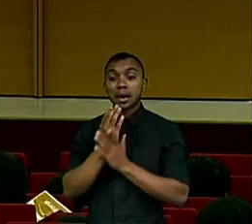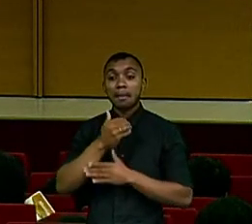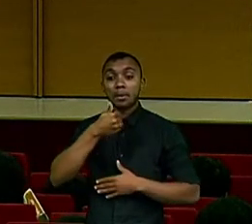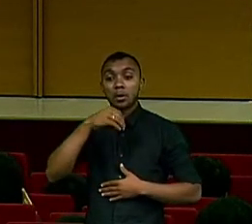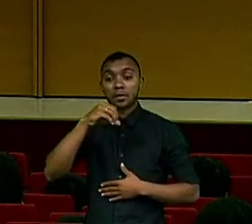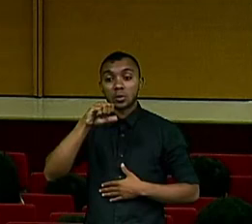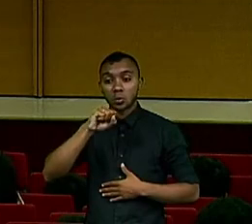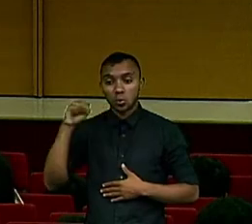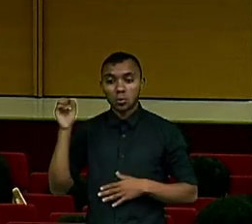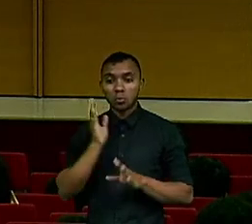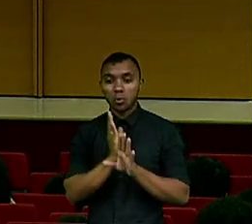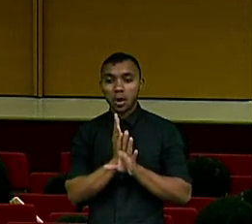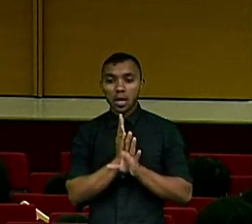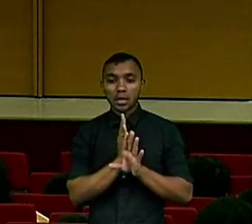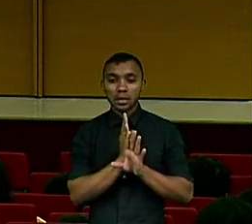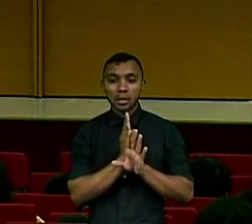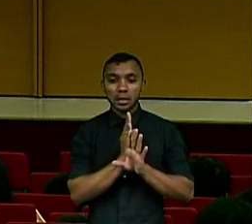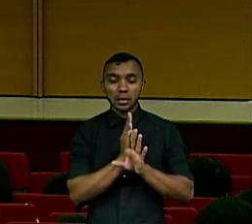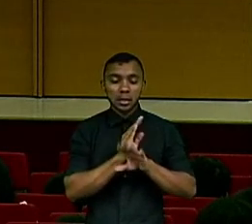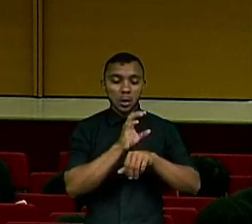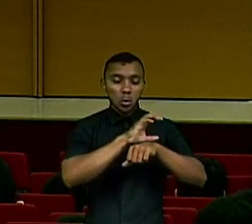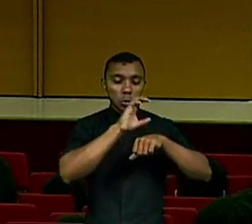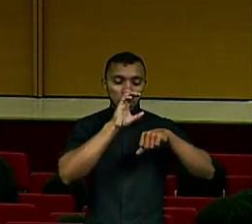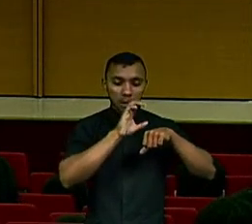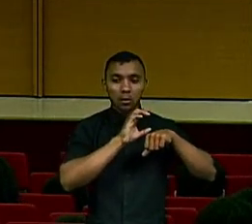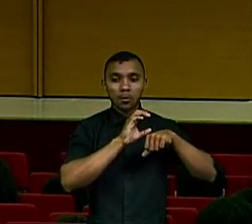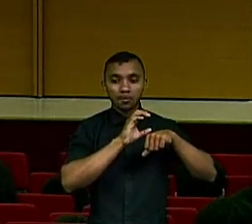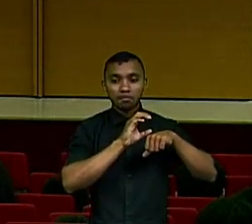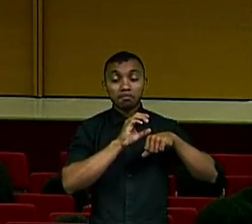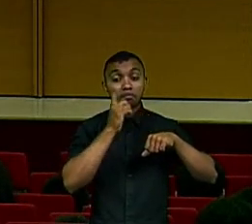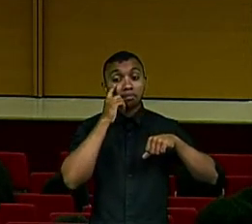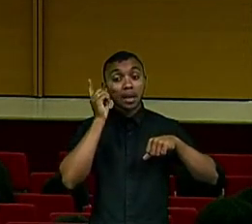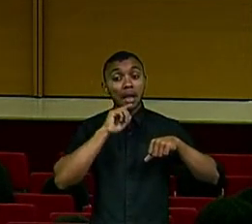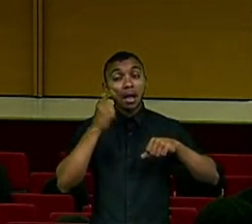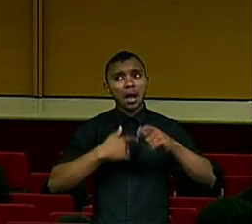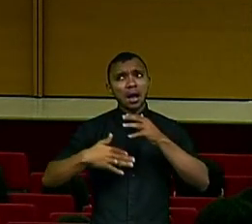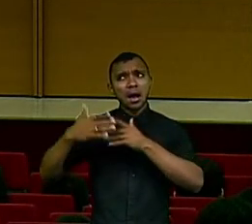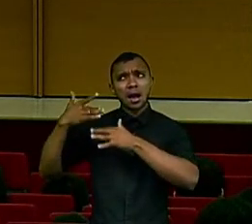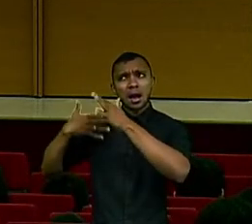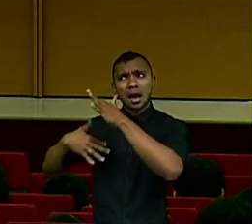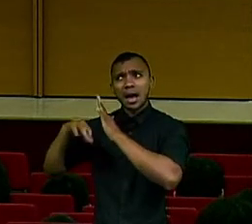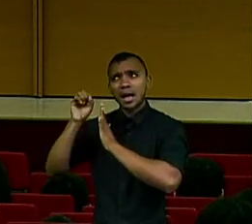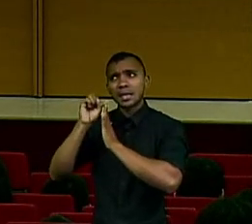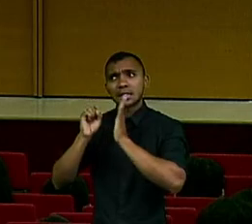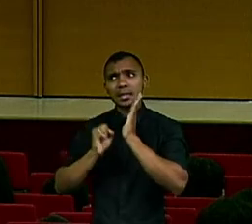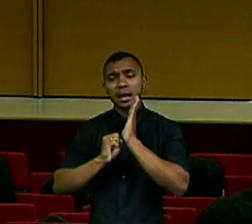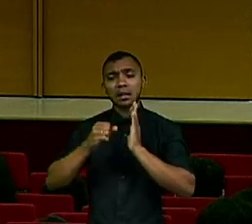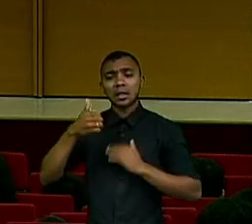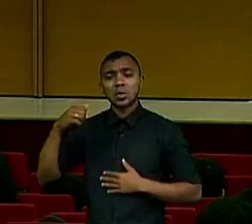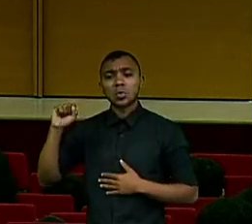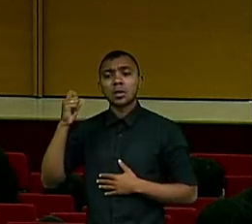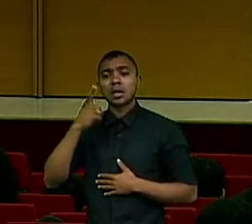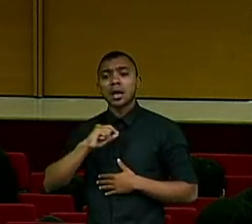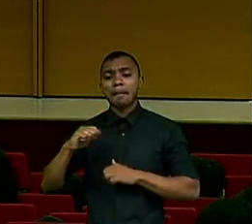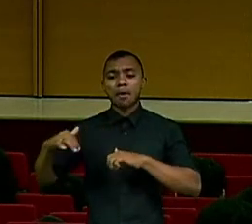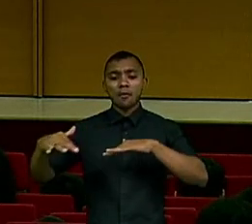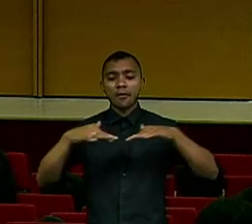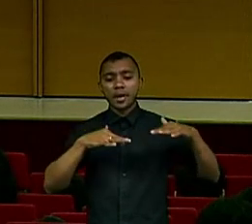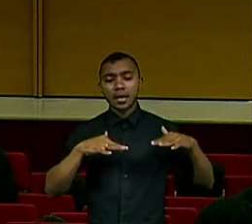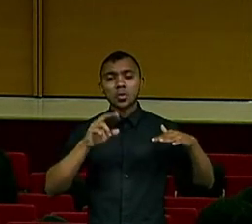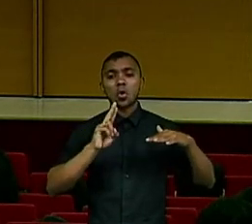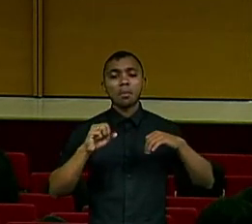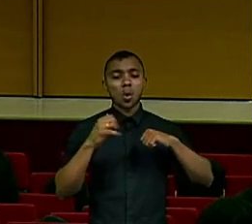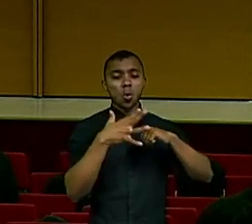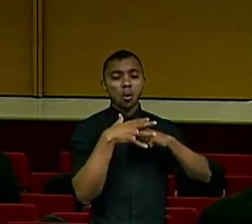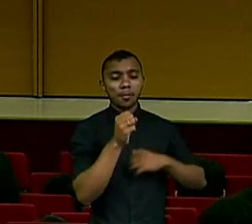última nós estamos falando ideias defendidas lá no século XVIII pelos iluministas E aí se você for entrar